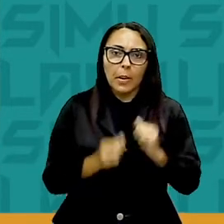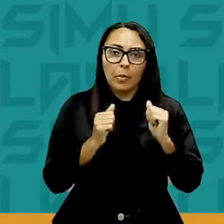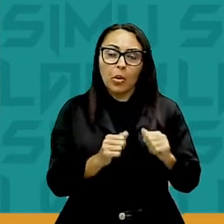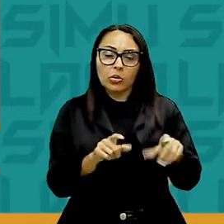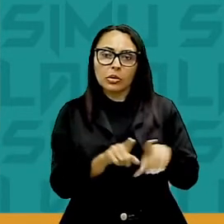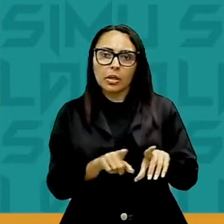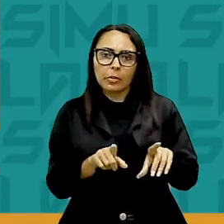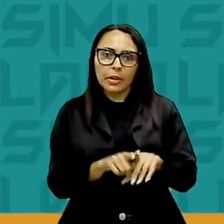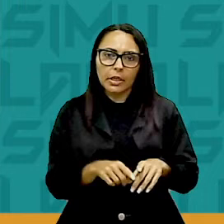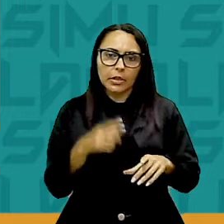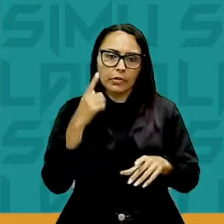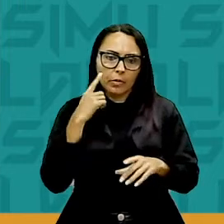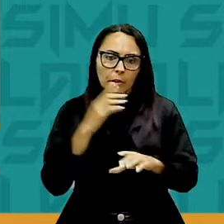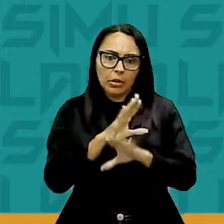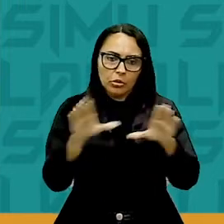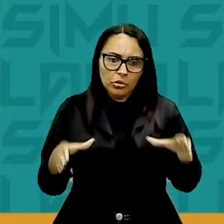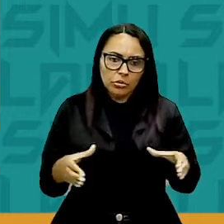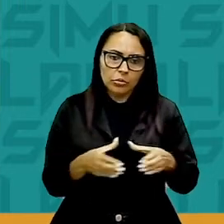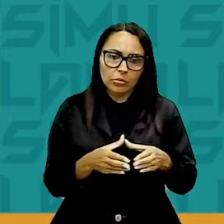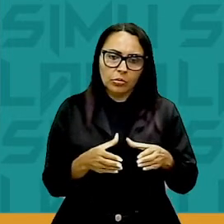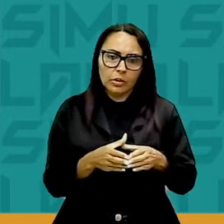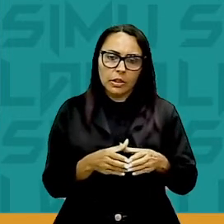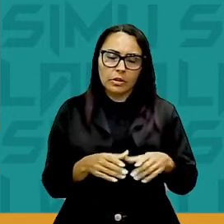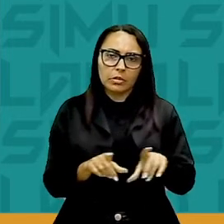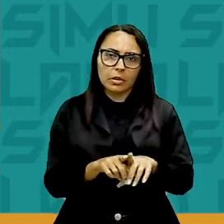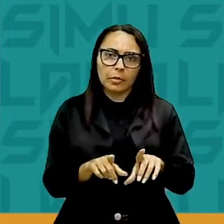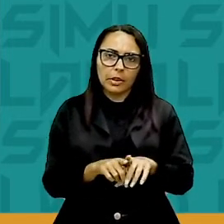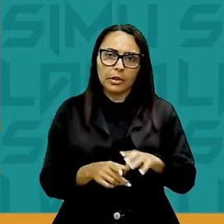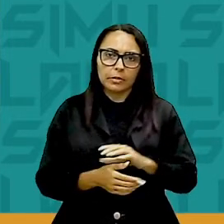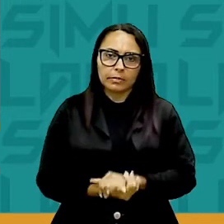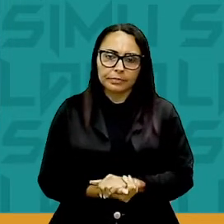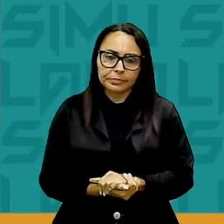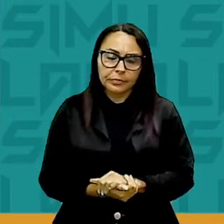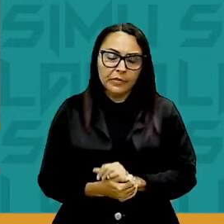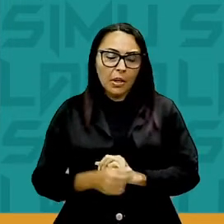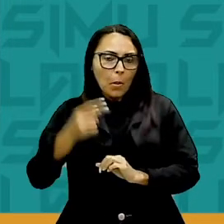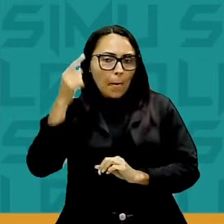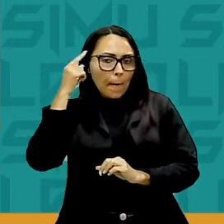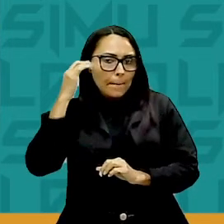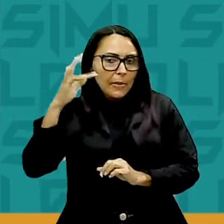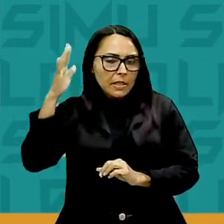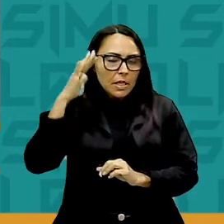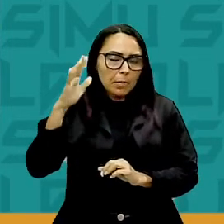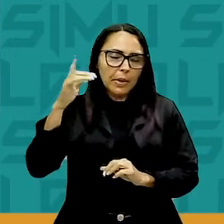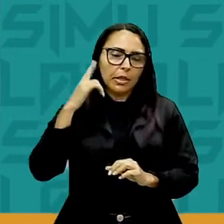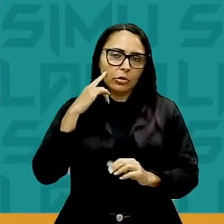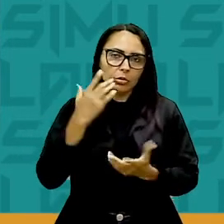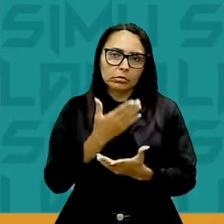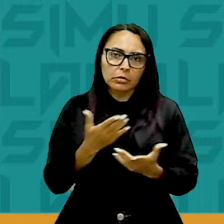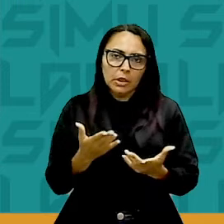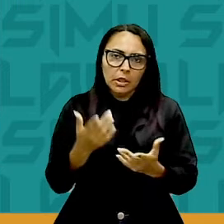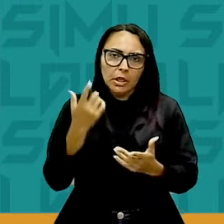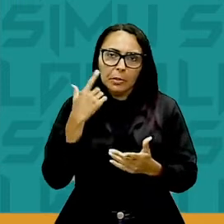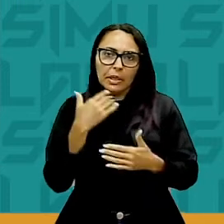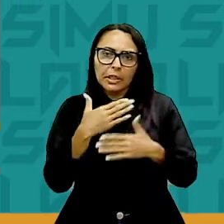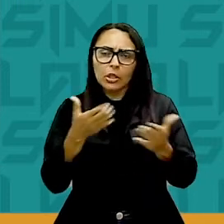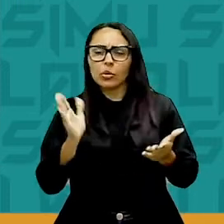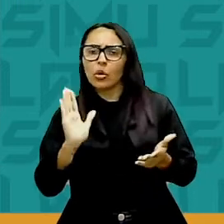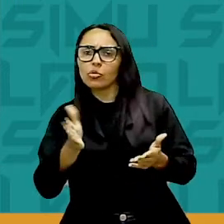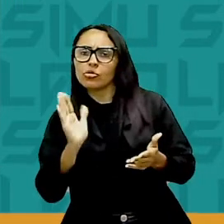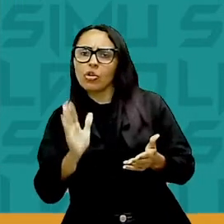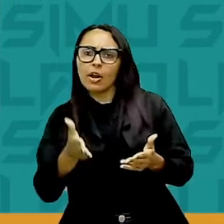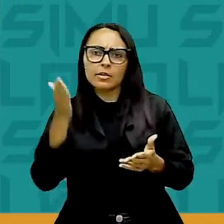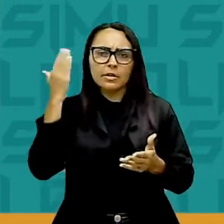também formar junto com isso um pensamento mais voltado para aquilo que eu já sei,